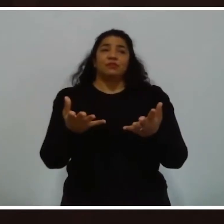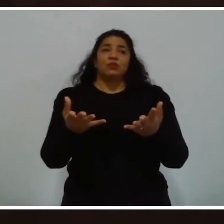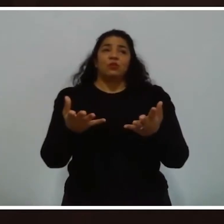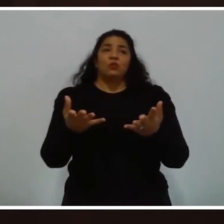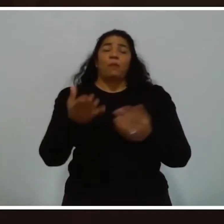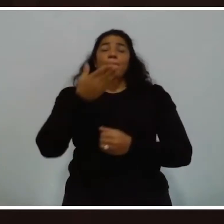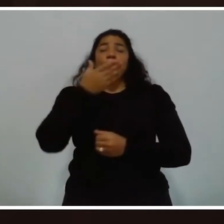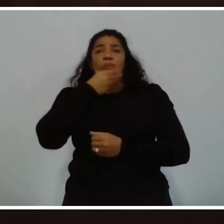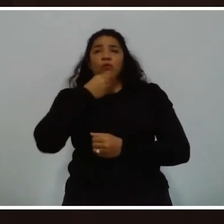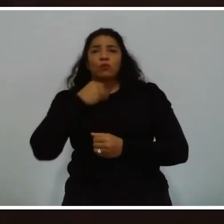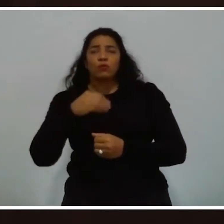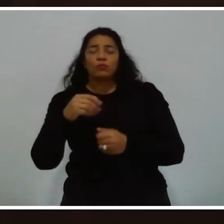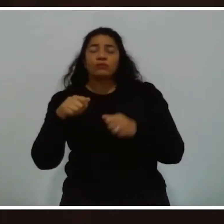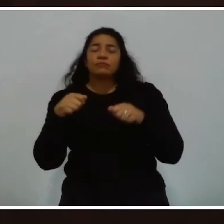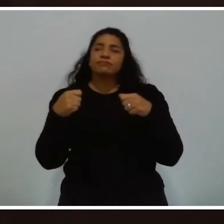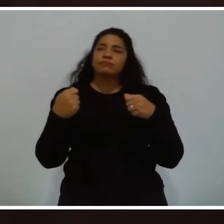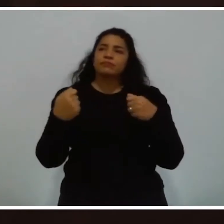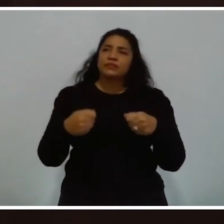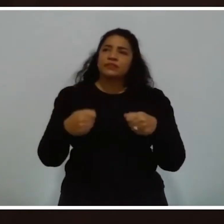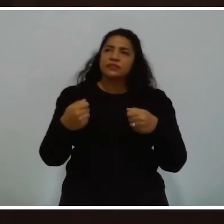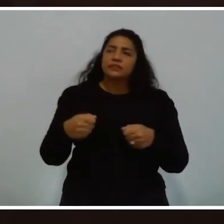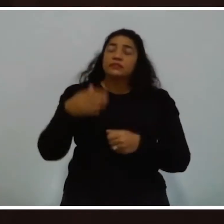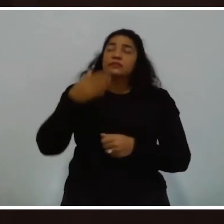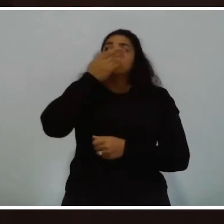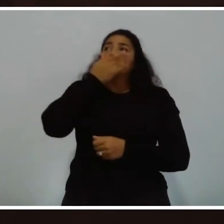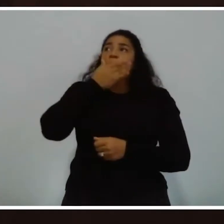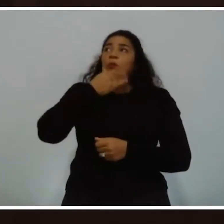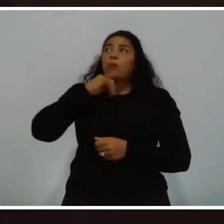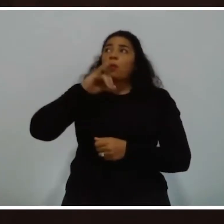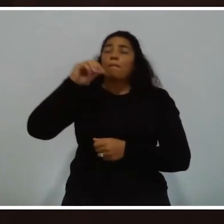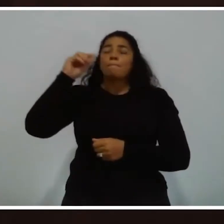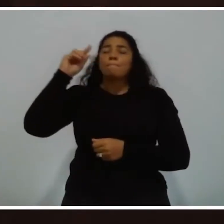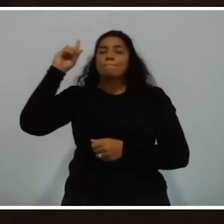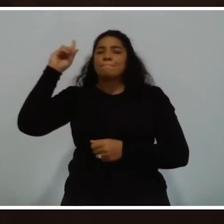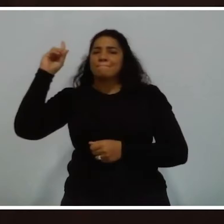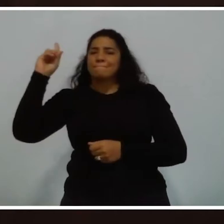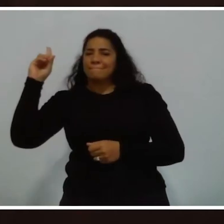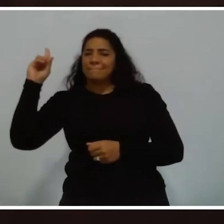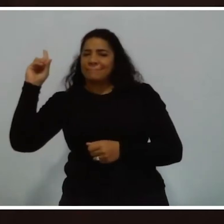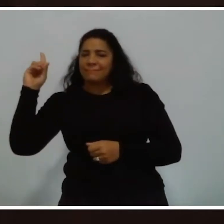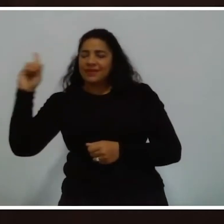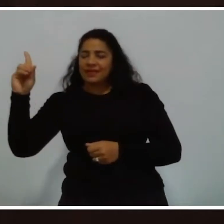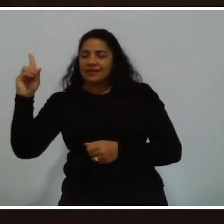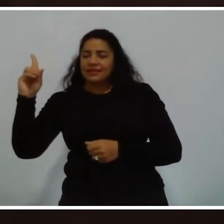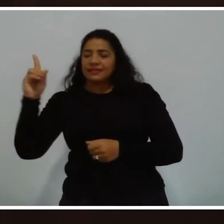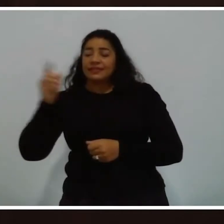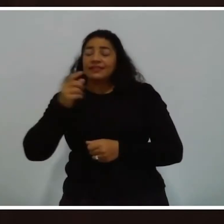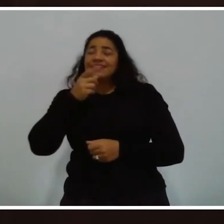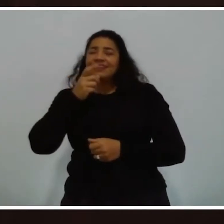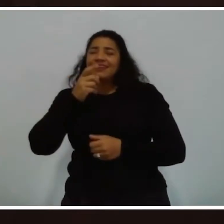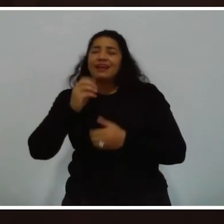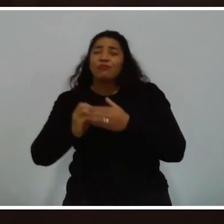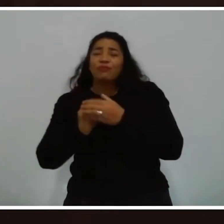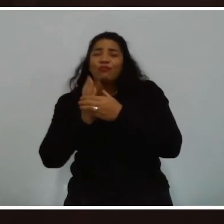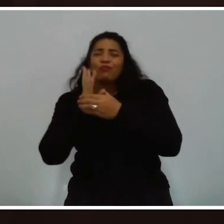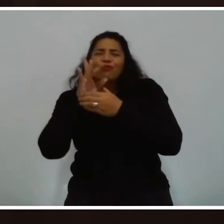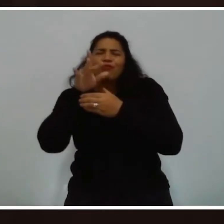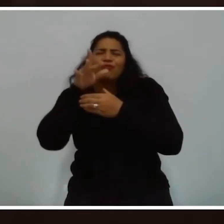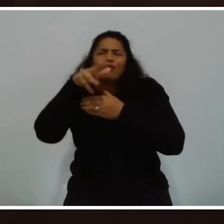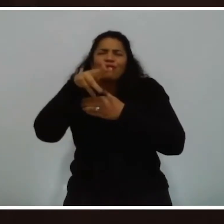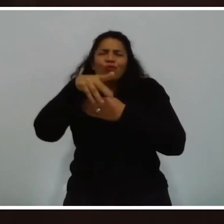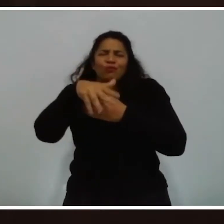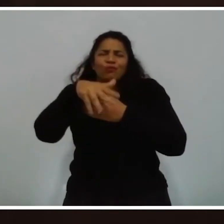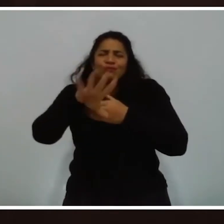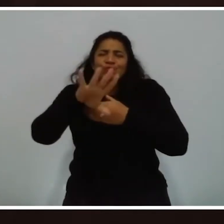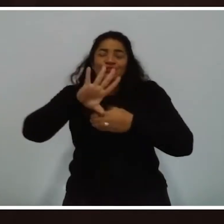Pai seja a fonte do amor, a origem do amor, o manancial de